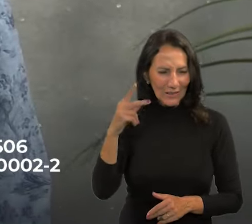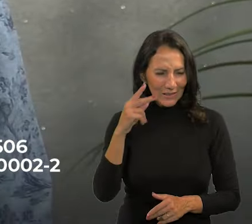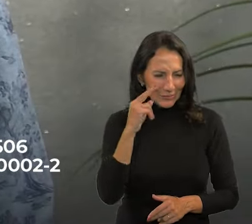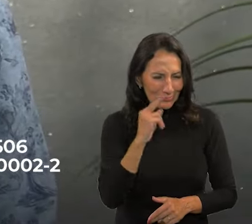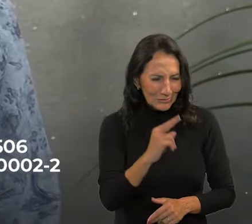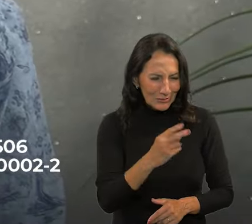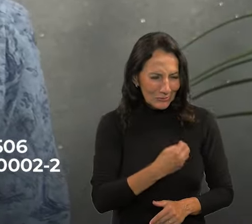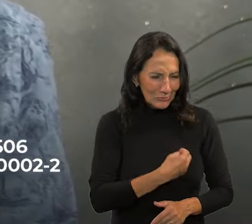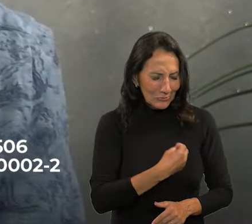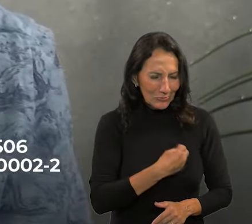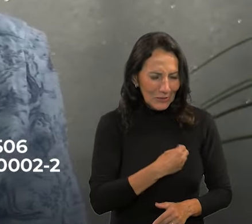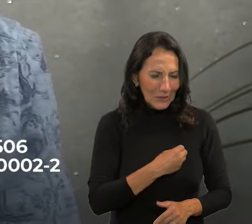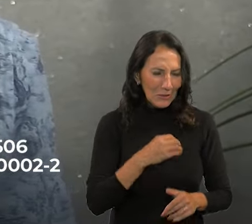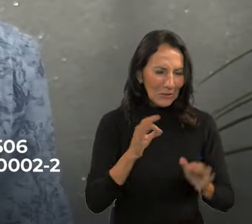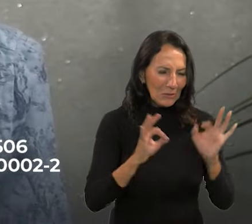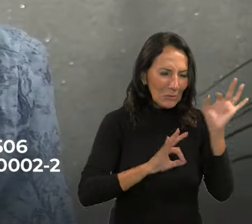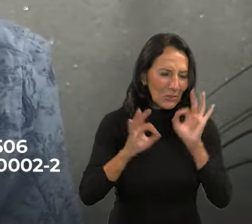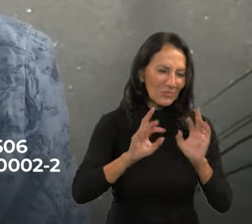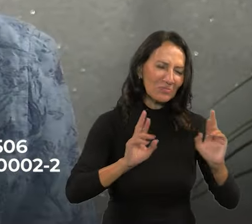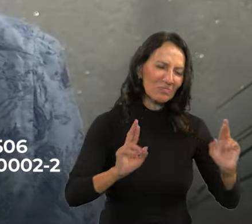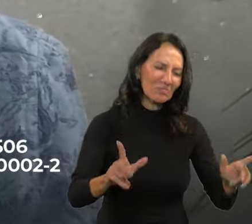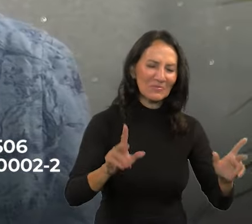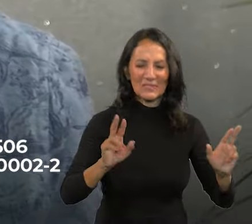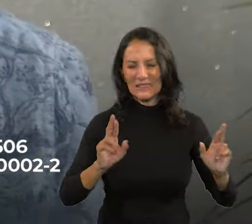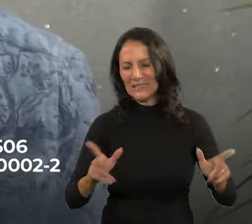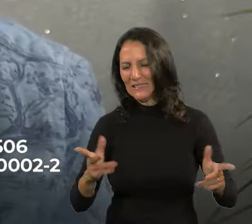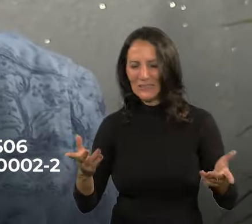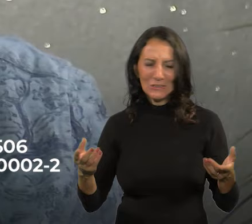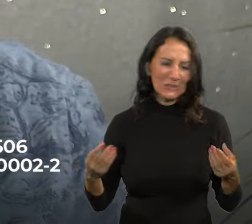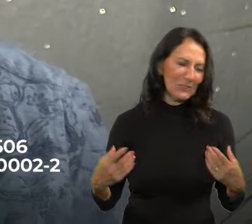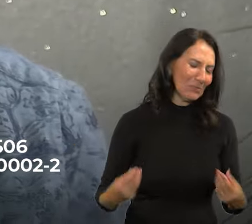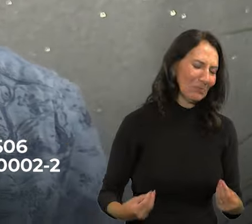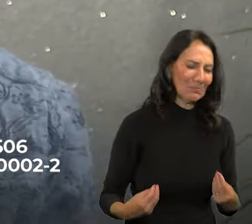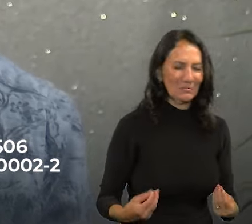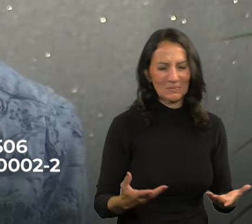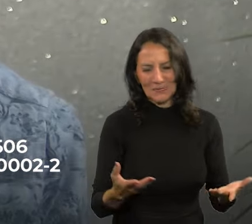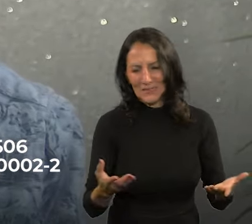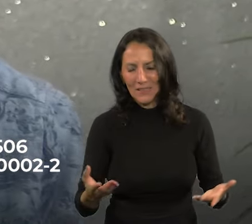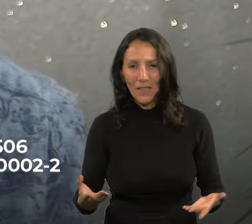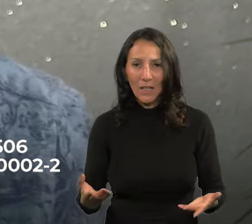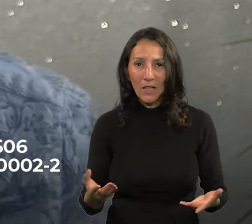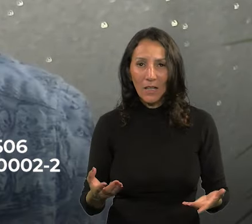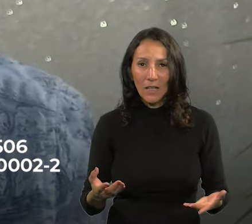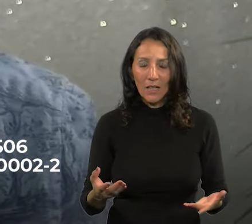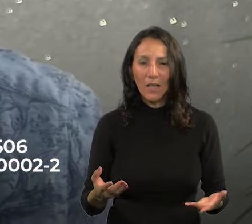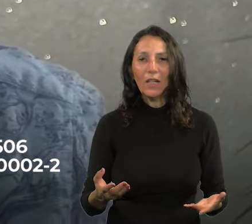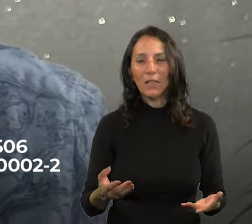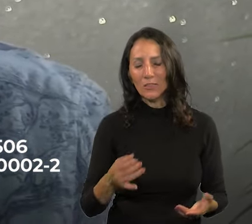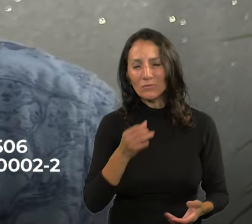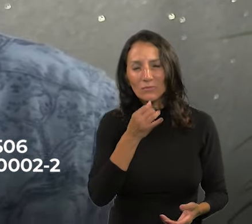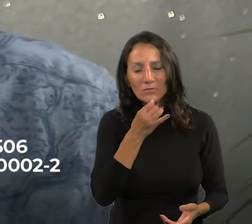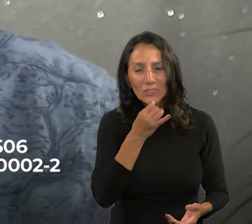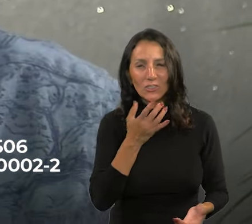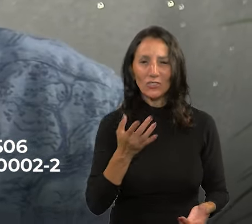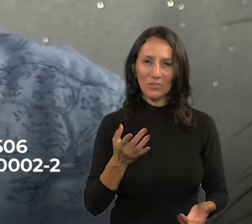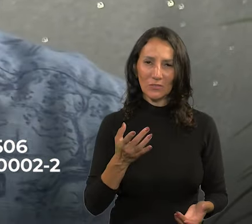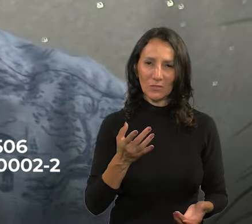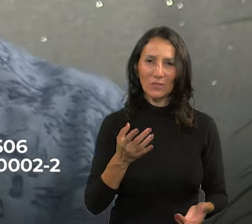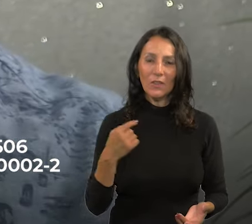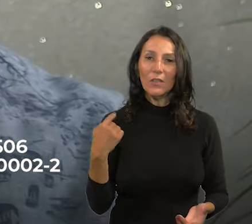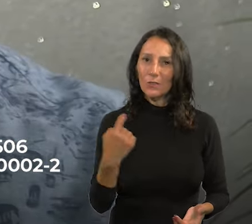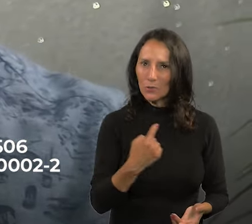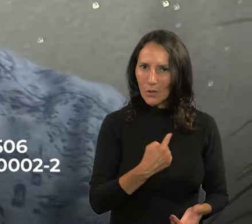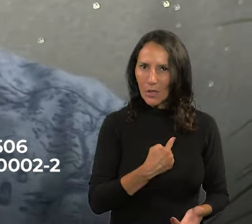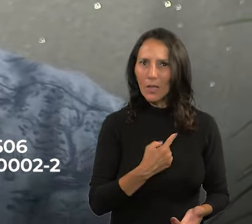com o propósito que ele tem para nós, o que que acontece? Nós certamente vamos entender que